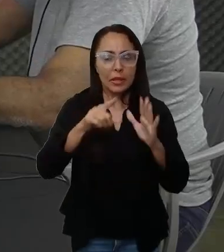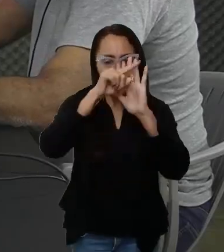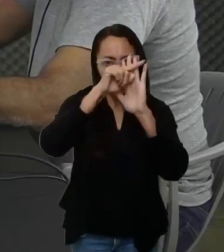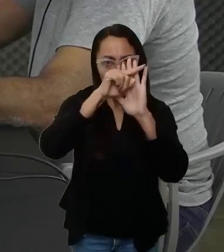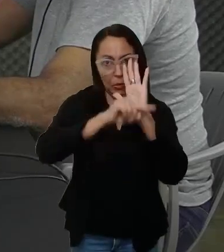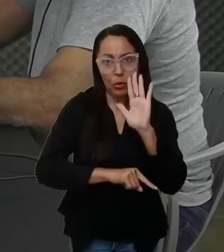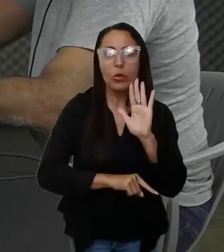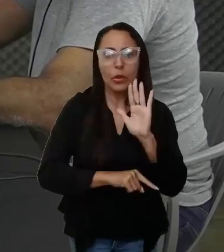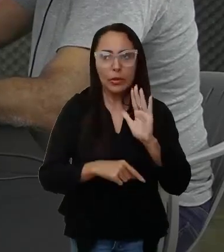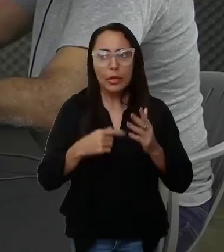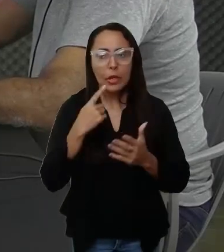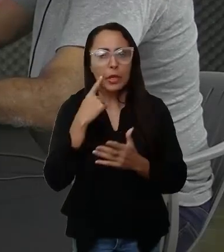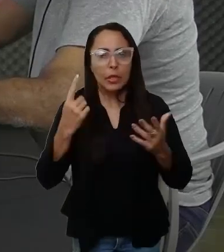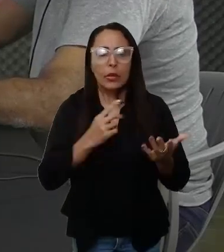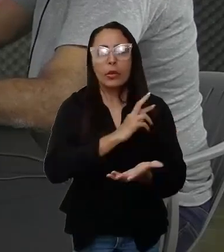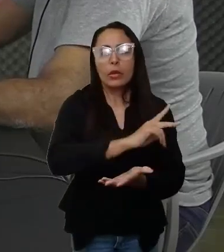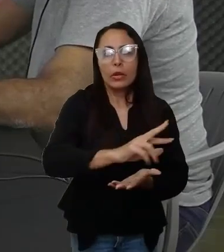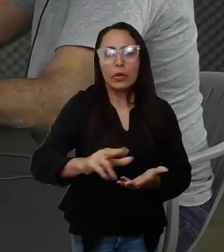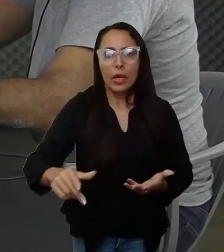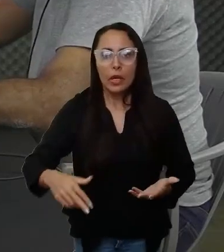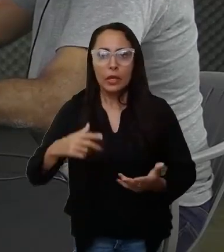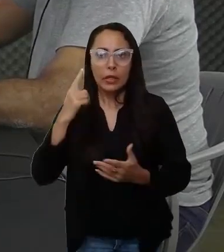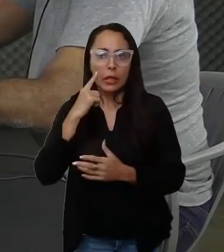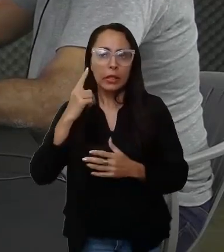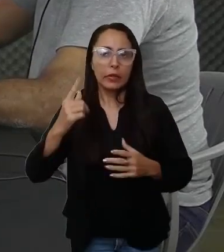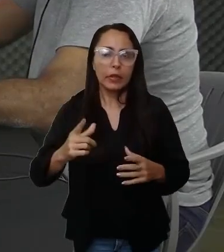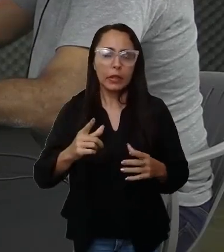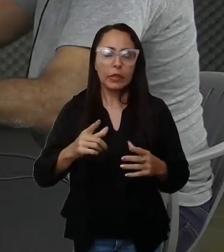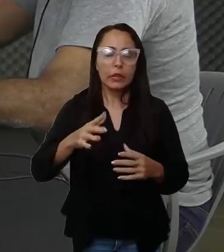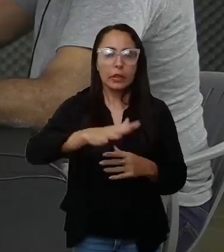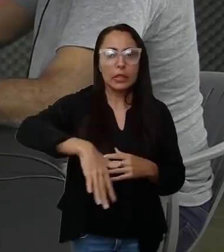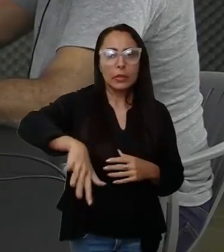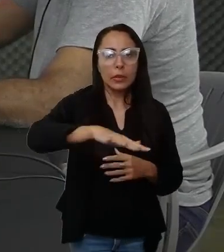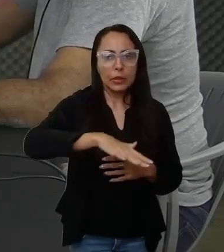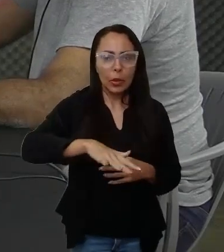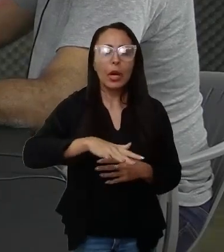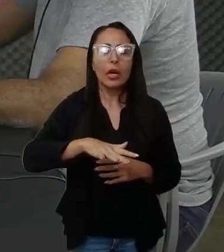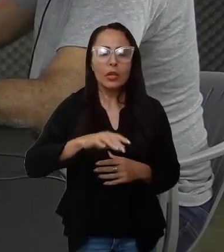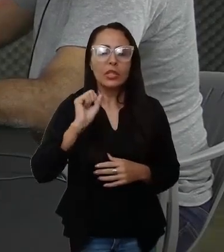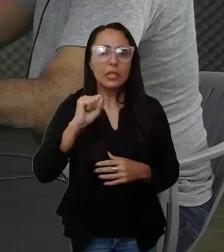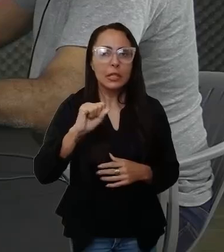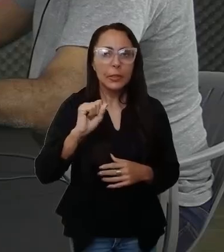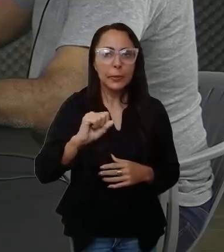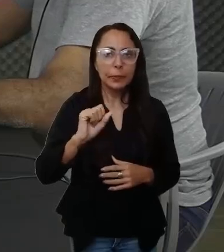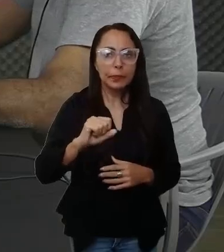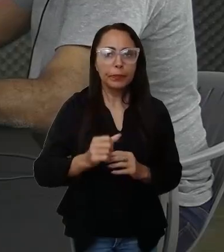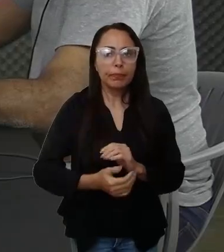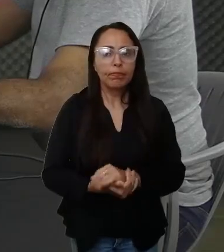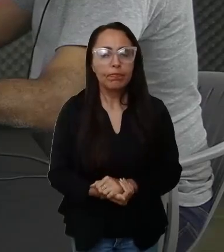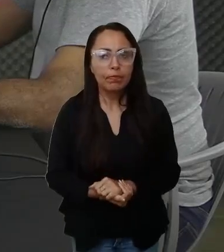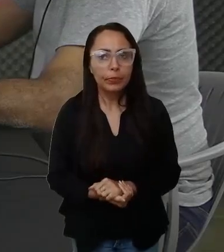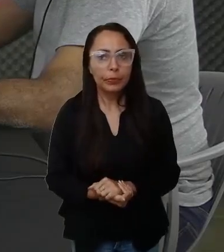Então, são vários inventários, se eu não me engano, só é bienal, se eu não me engano,